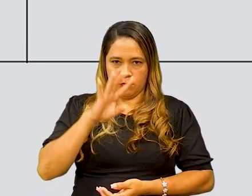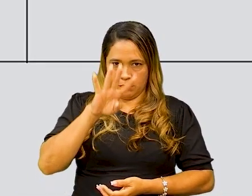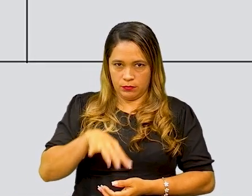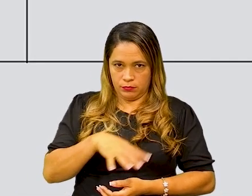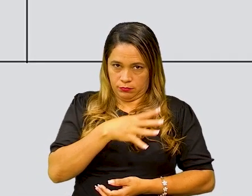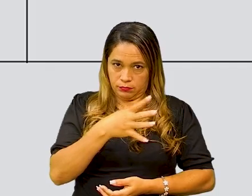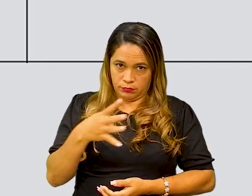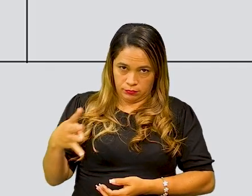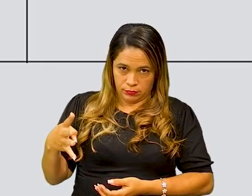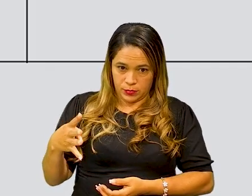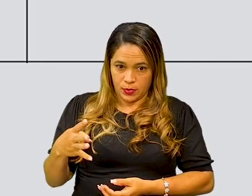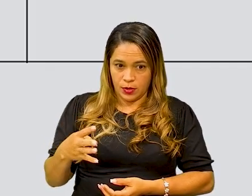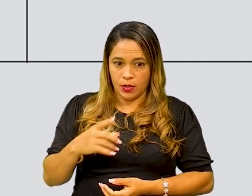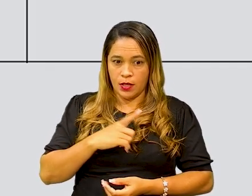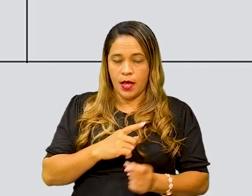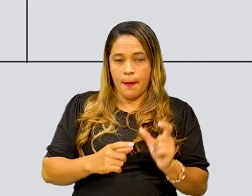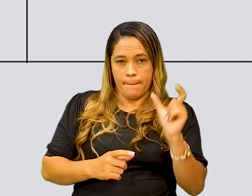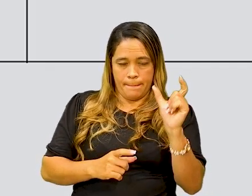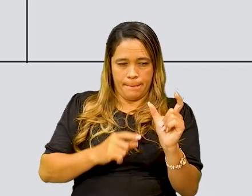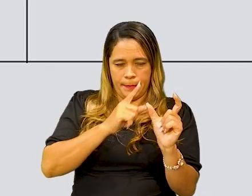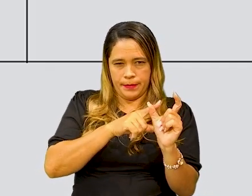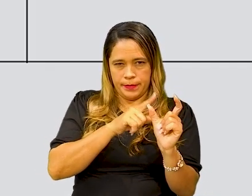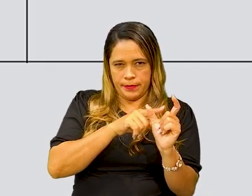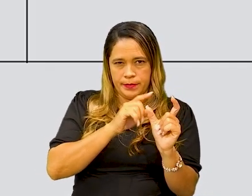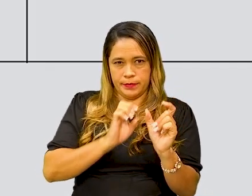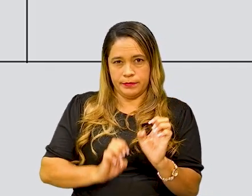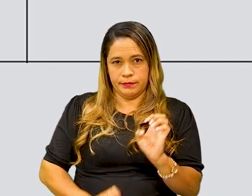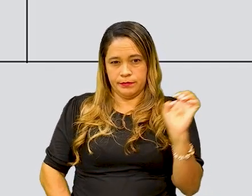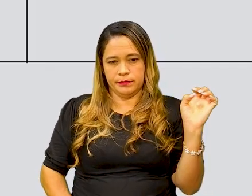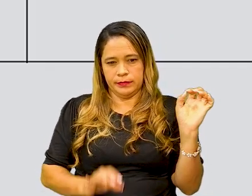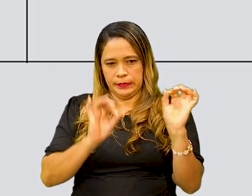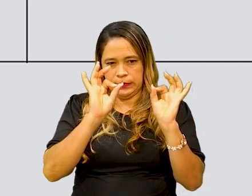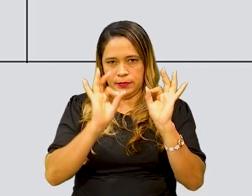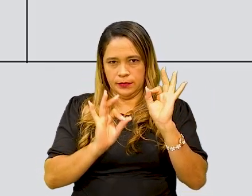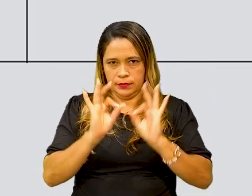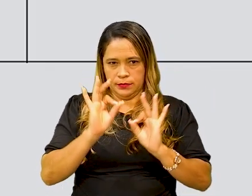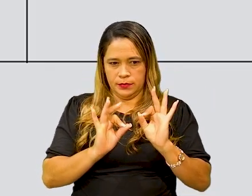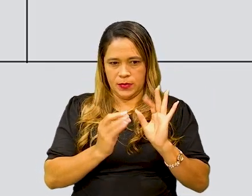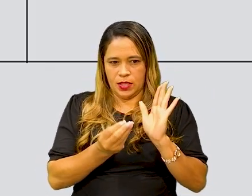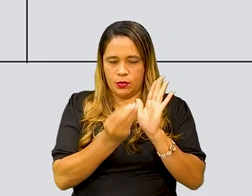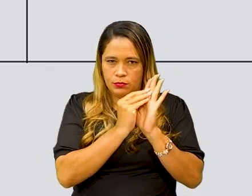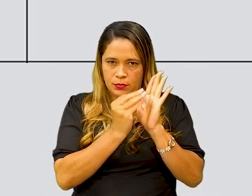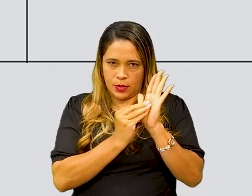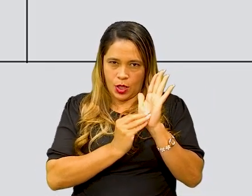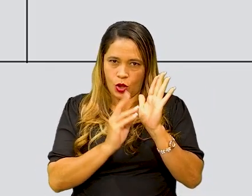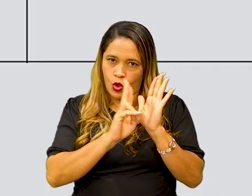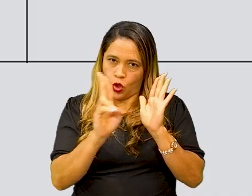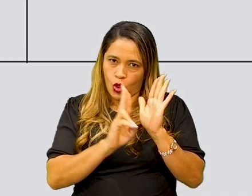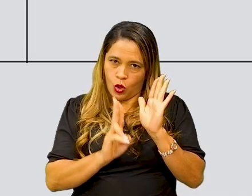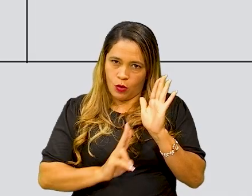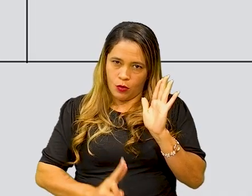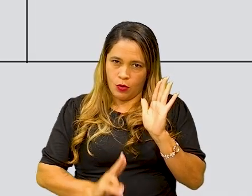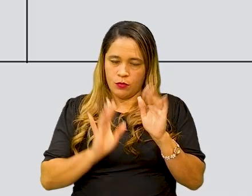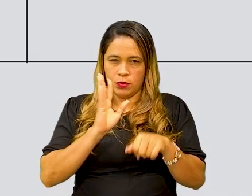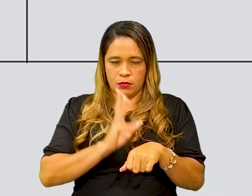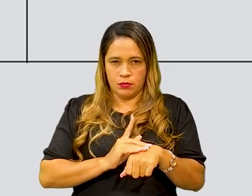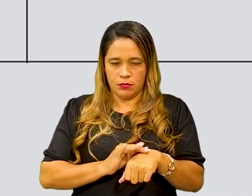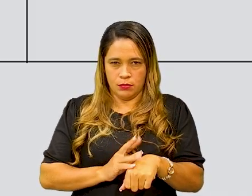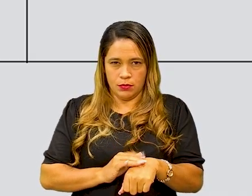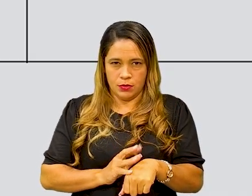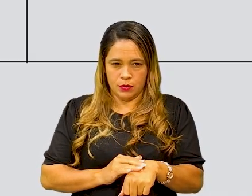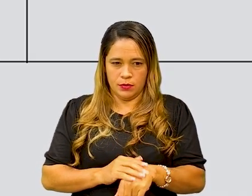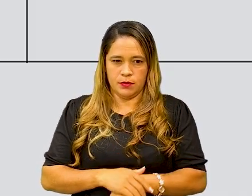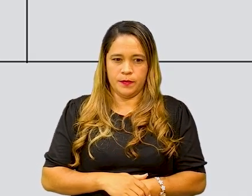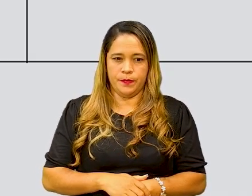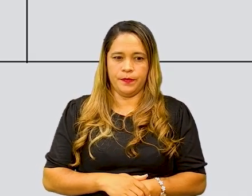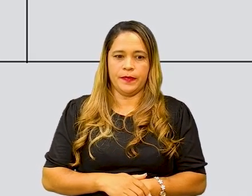mim, aonde na coluna da esquerda você vai colocar essa listagem de doenças que eu apresentei para você. Então aqui nós vamos colocar a lista das doenças, que são